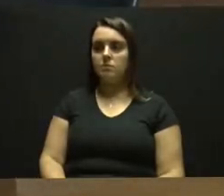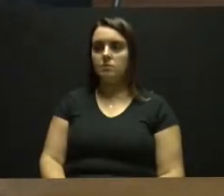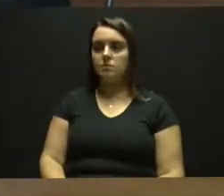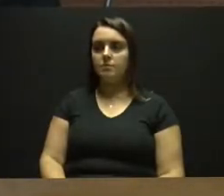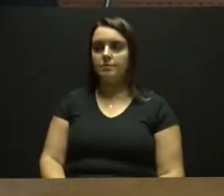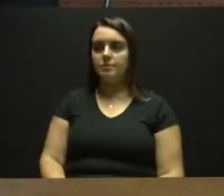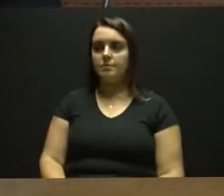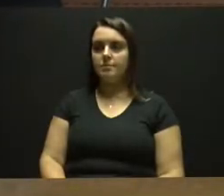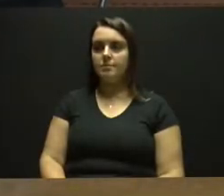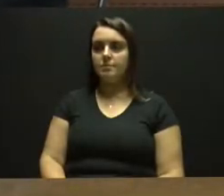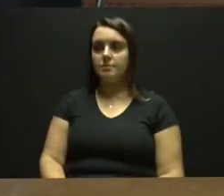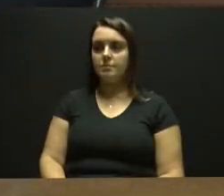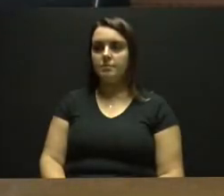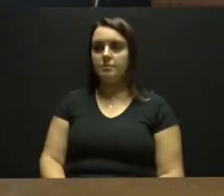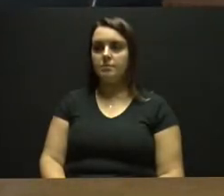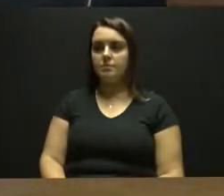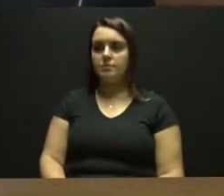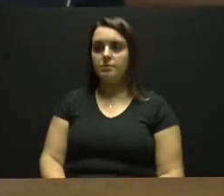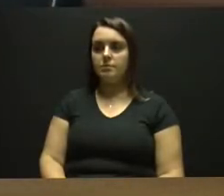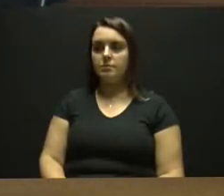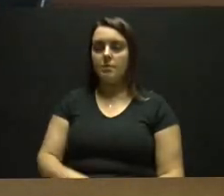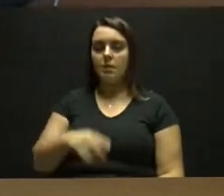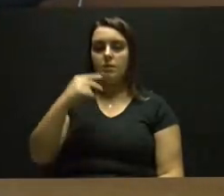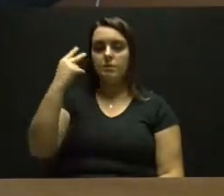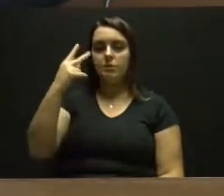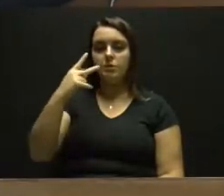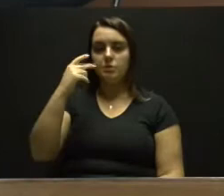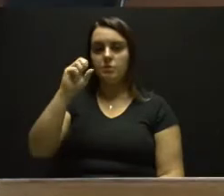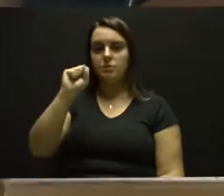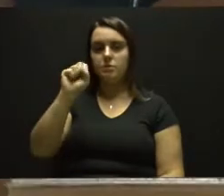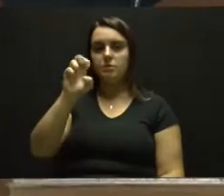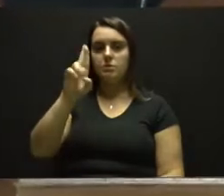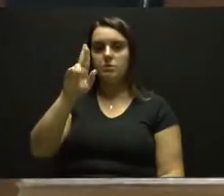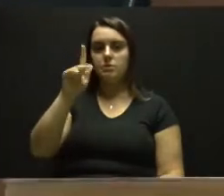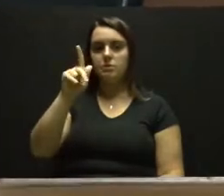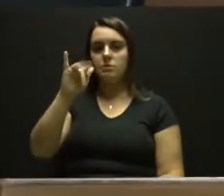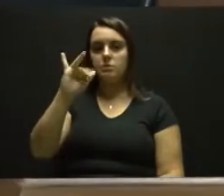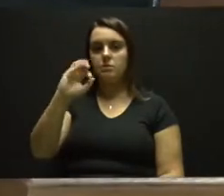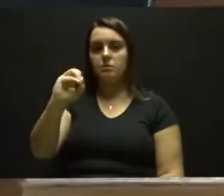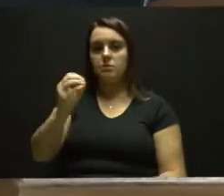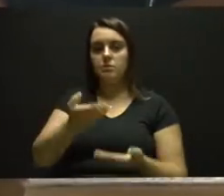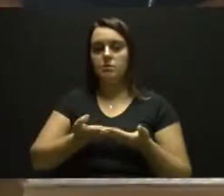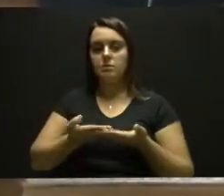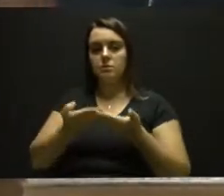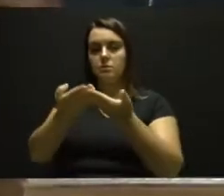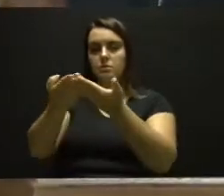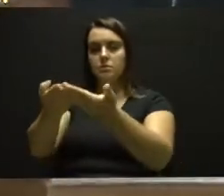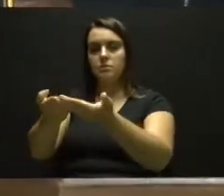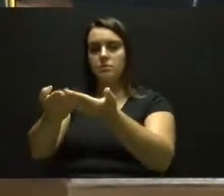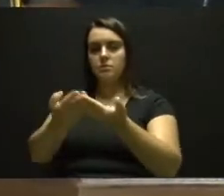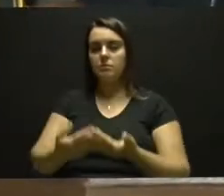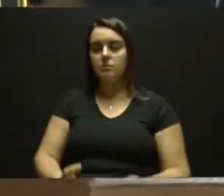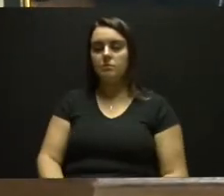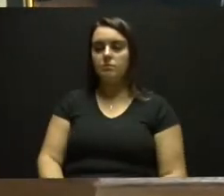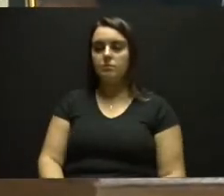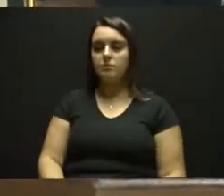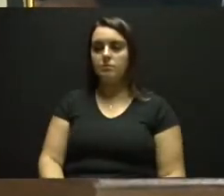o vereador sérgio augusto de santana os sérgio calçados proceder à entrega da homenagem